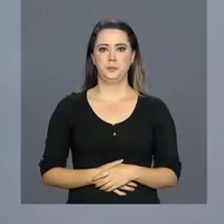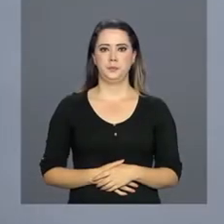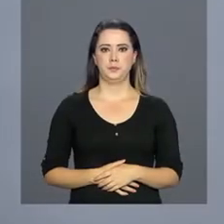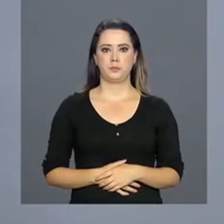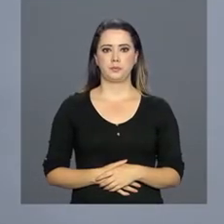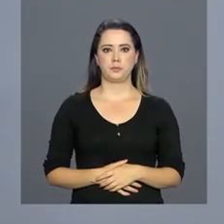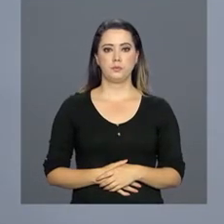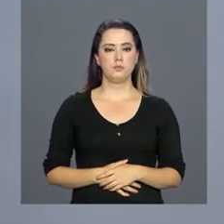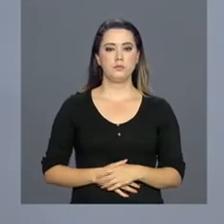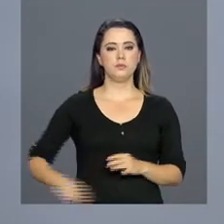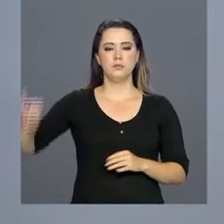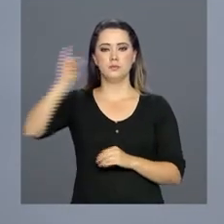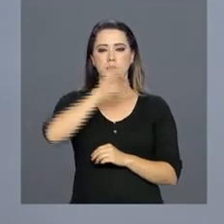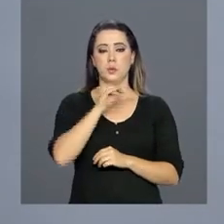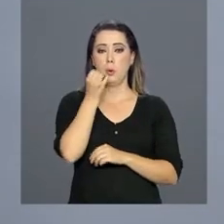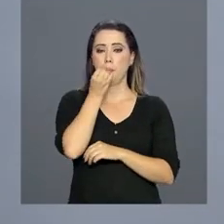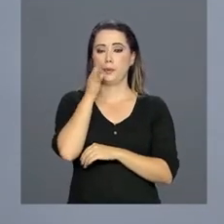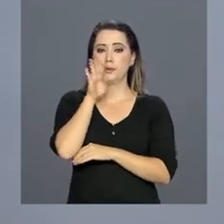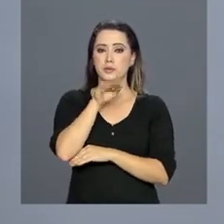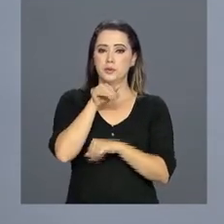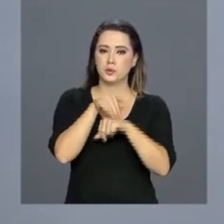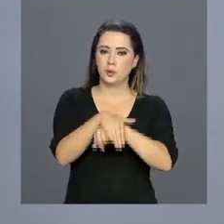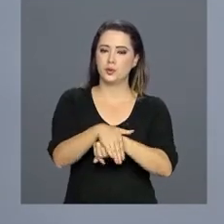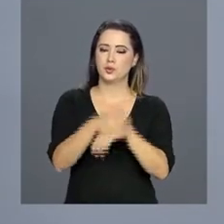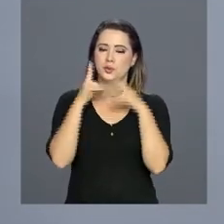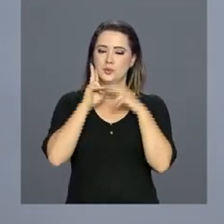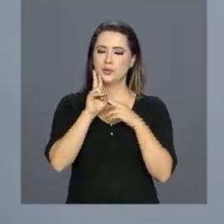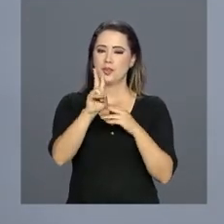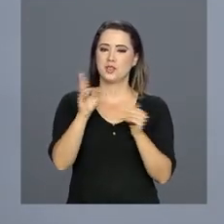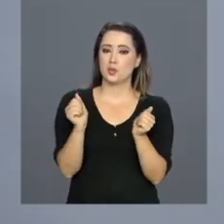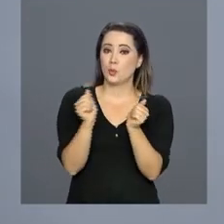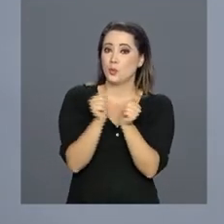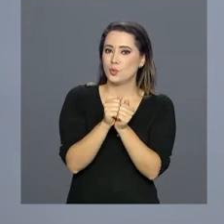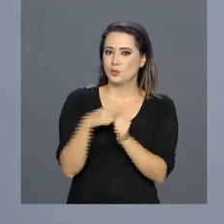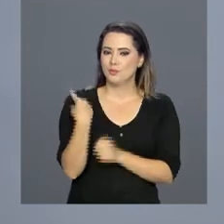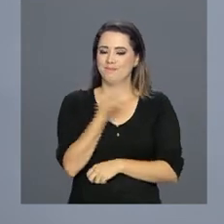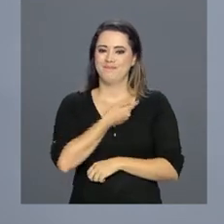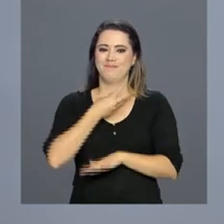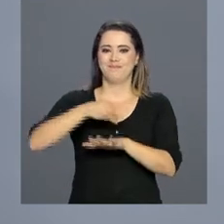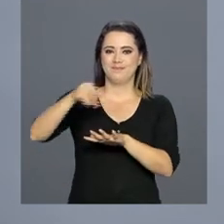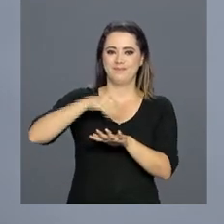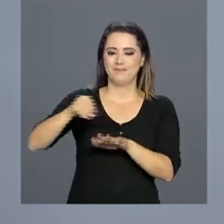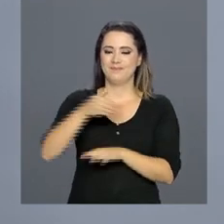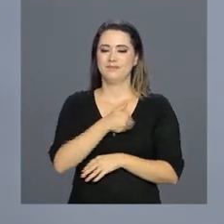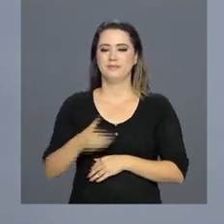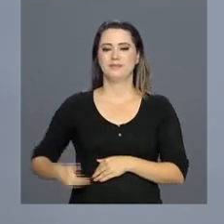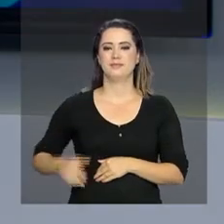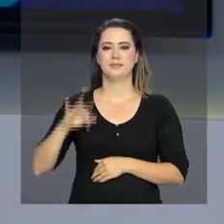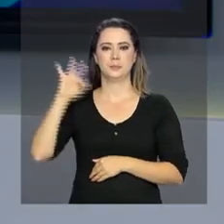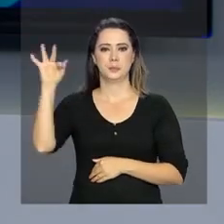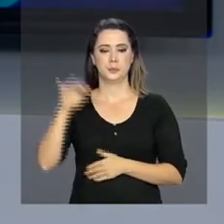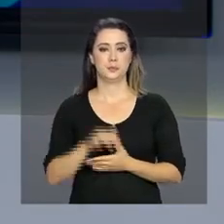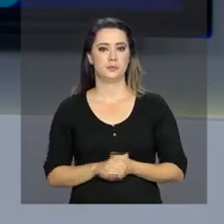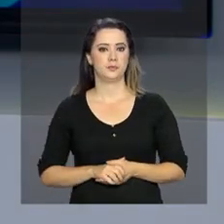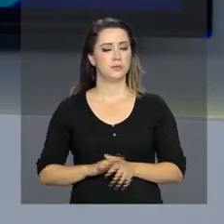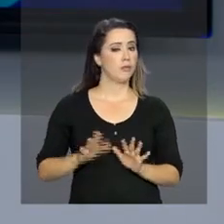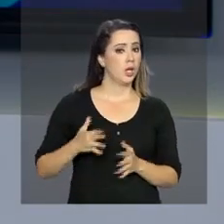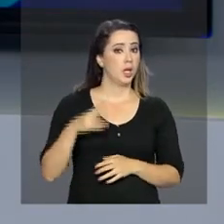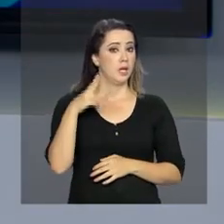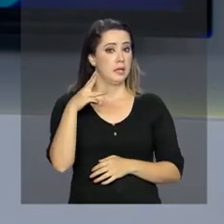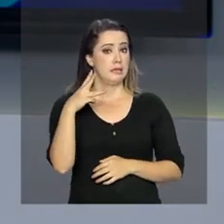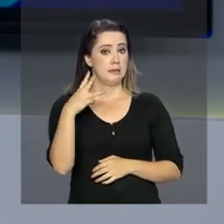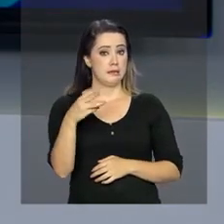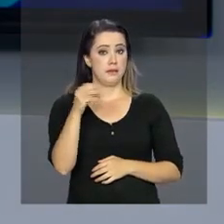olá boa noite a companhia com a gente as notícias do governo federal aqui no repórter nbr cerca de